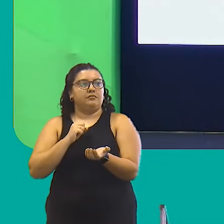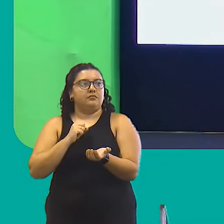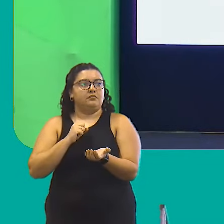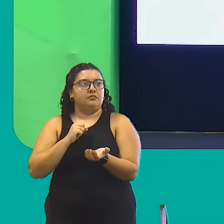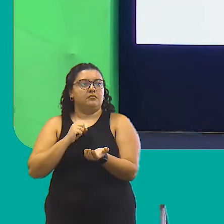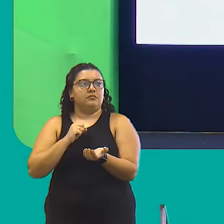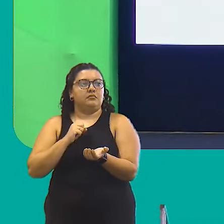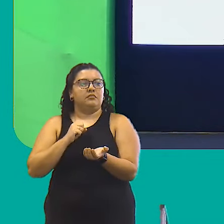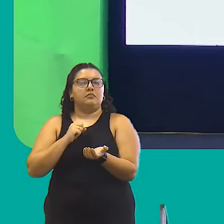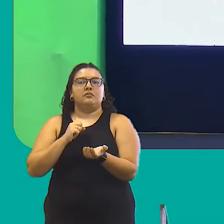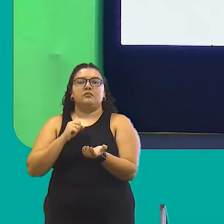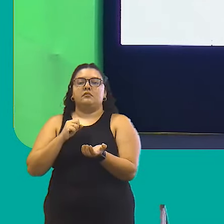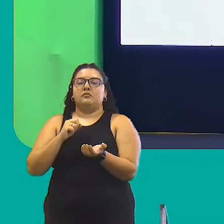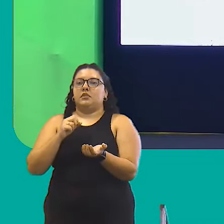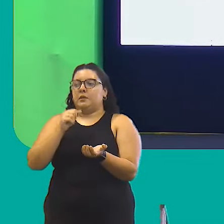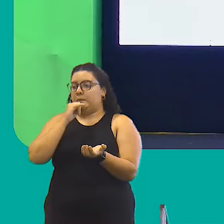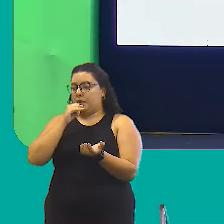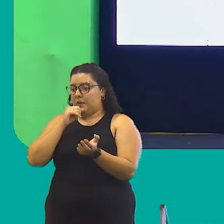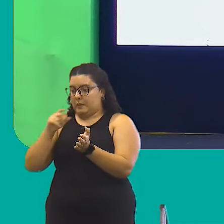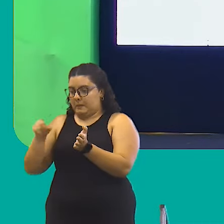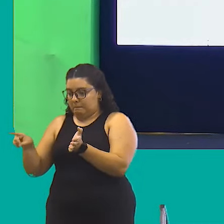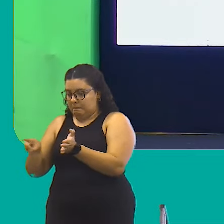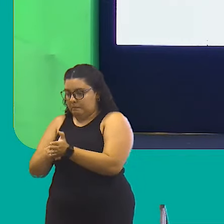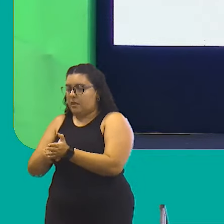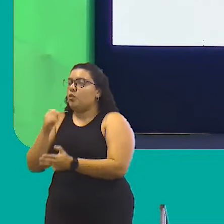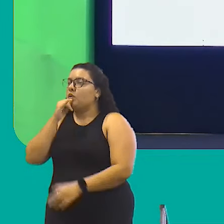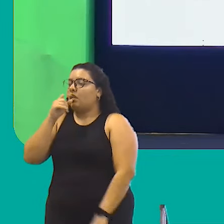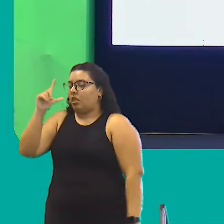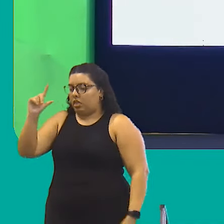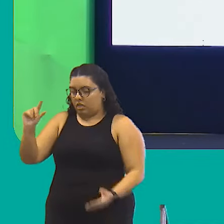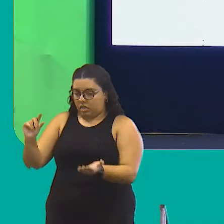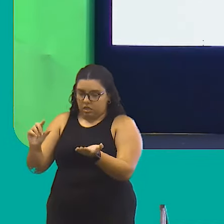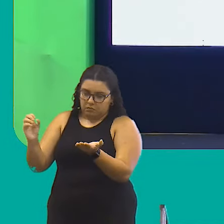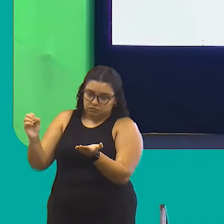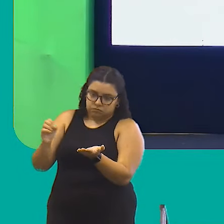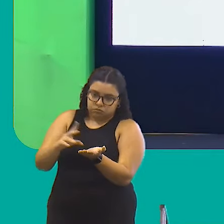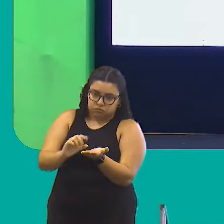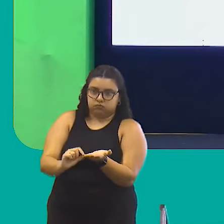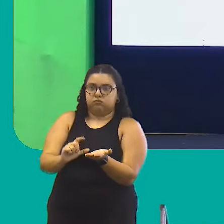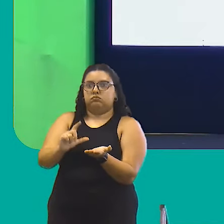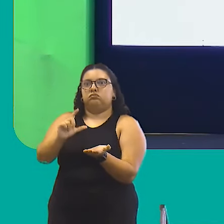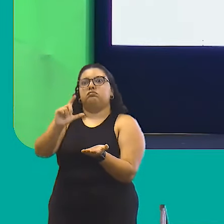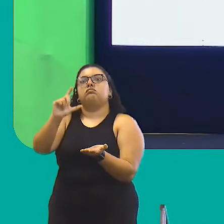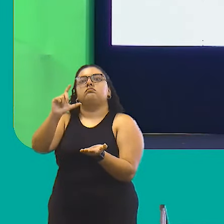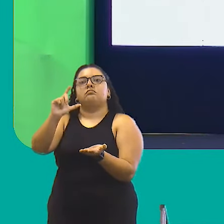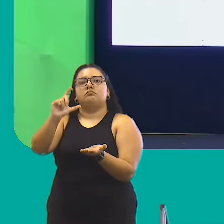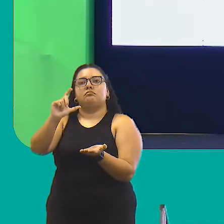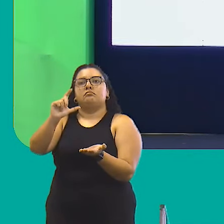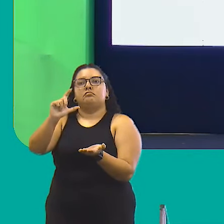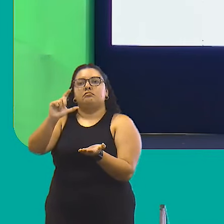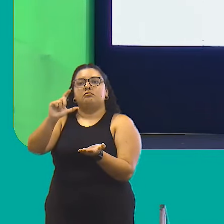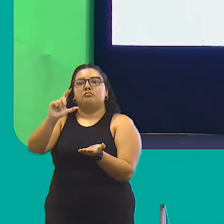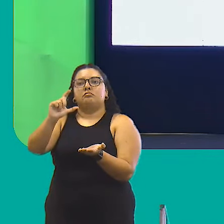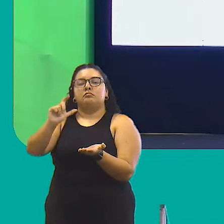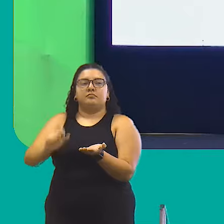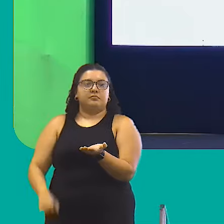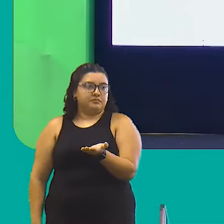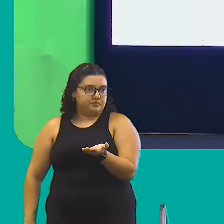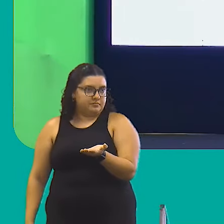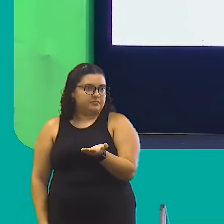Então, ela entra com menos energia elétrica e sai com mais energia do que entrou.